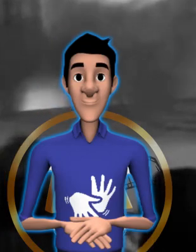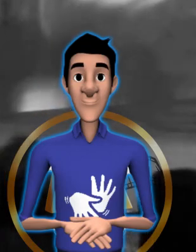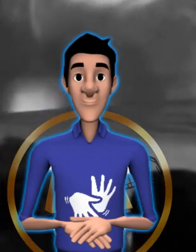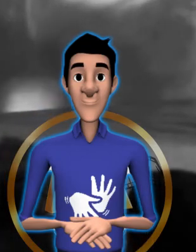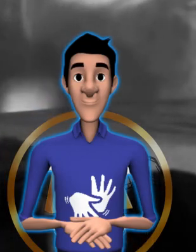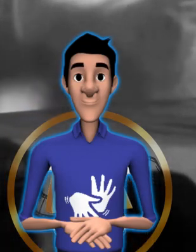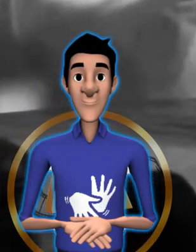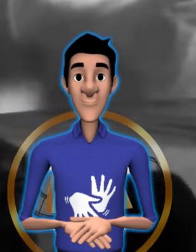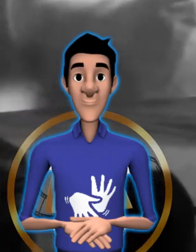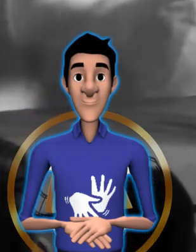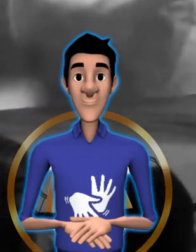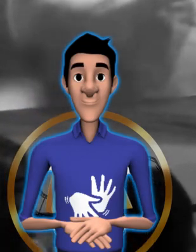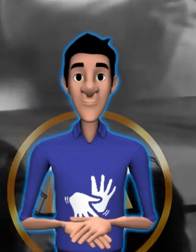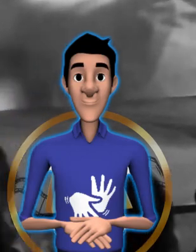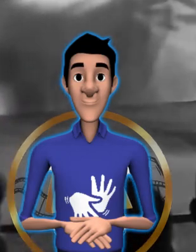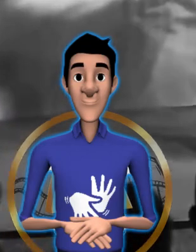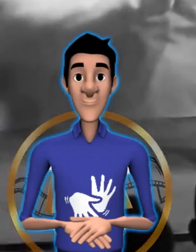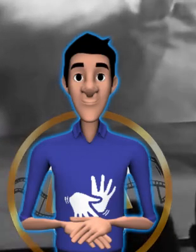Nada, viu?